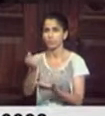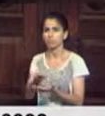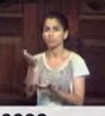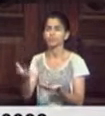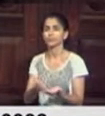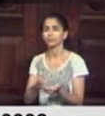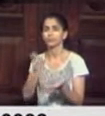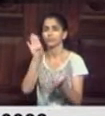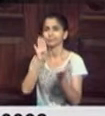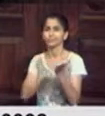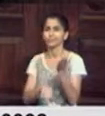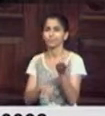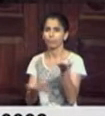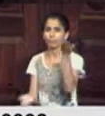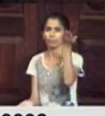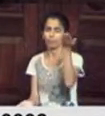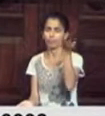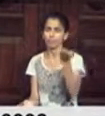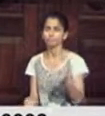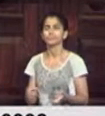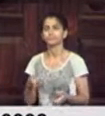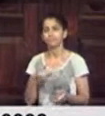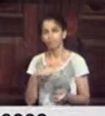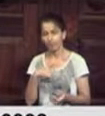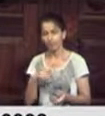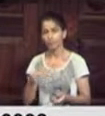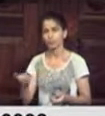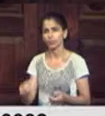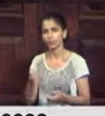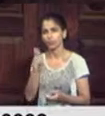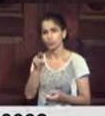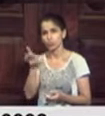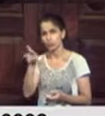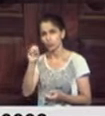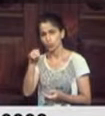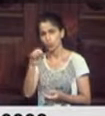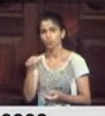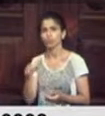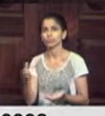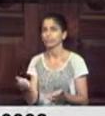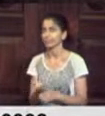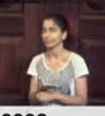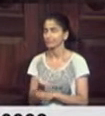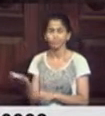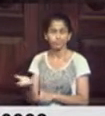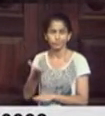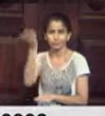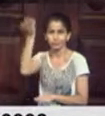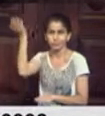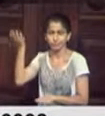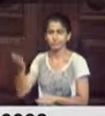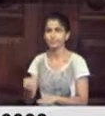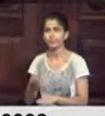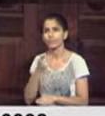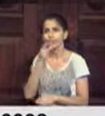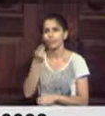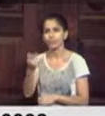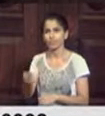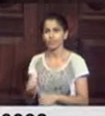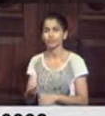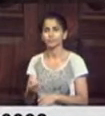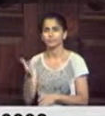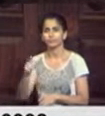equilíbrio. A preocupação com os números apresentados pelo Governo do Estado é gigantesca. Está se dizendo que